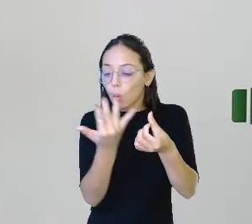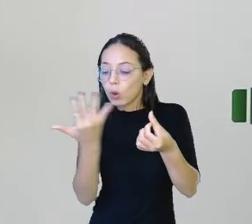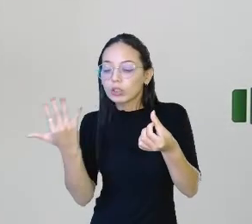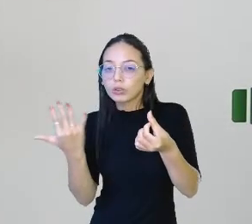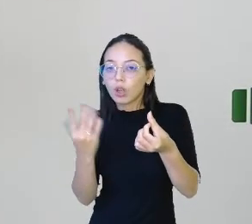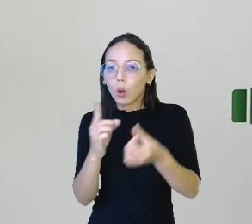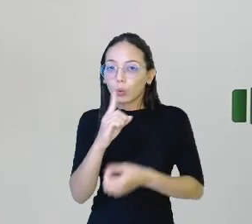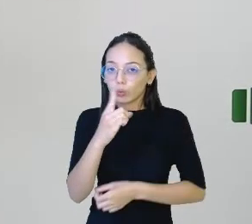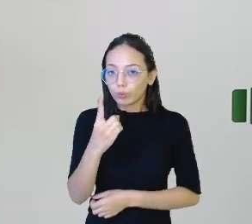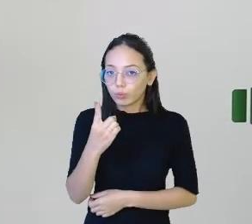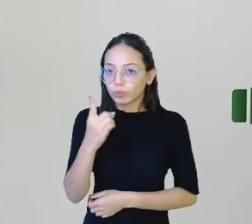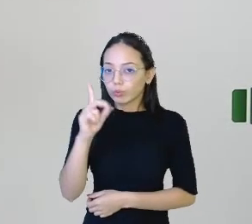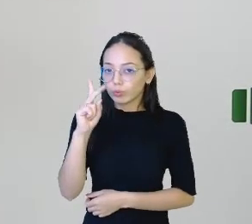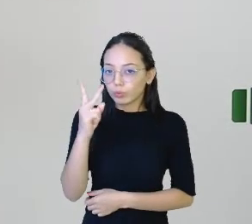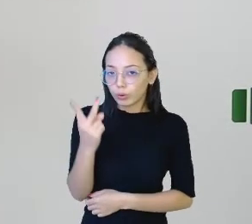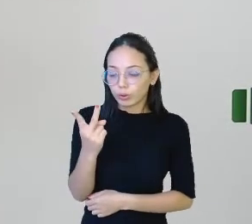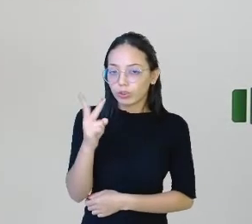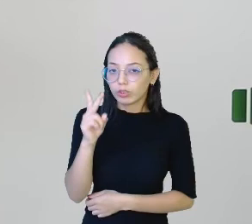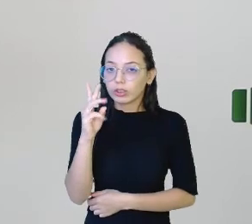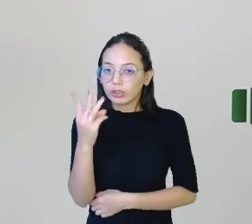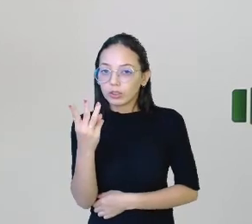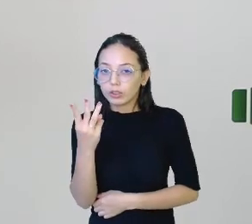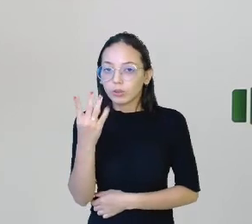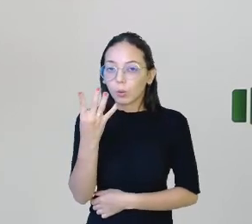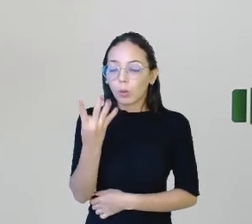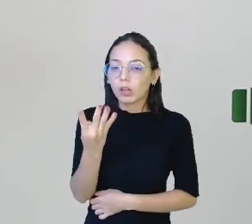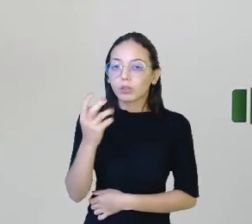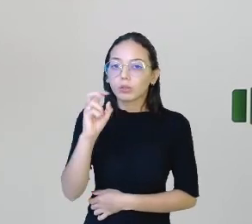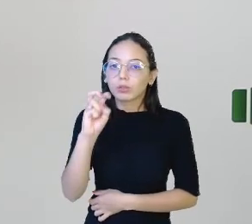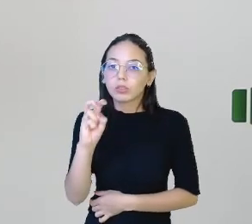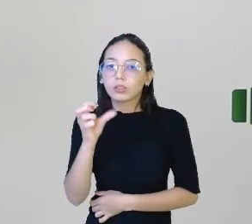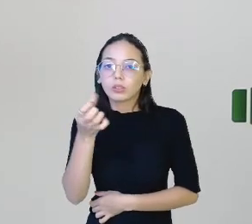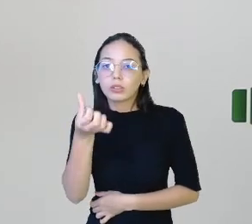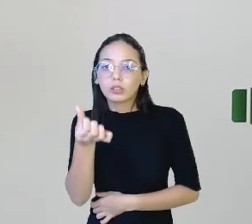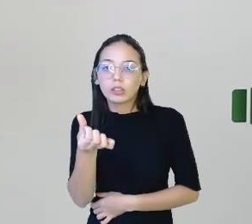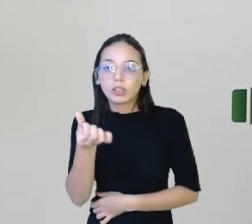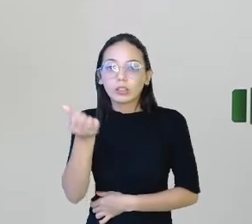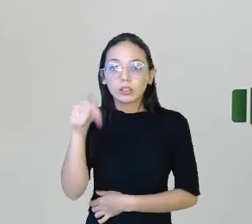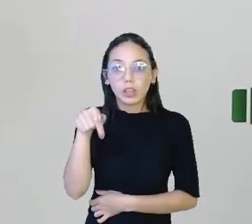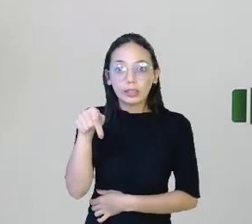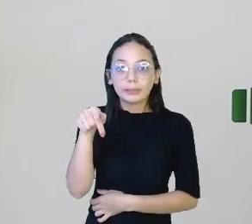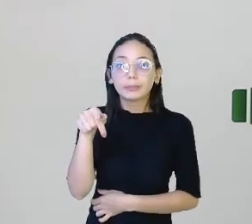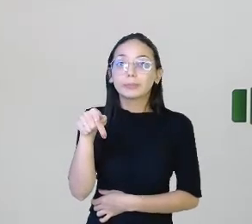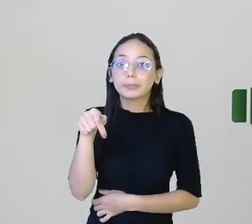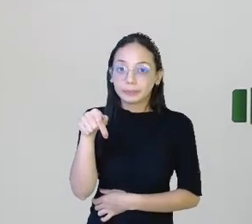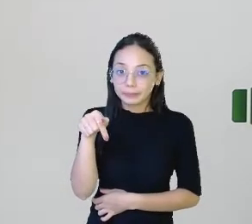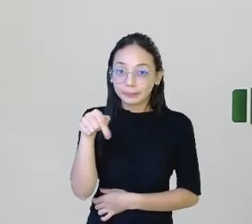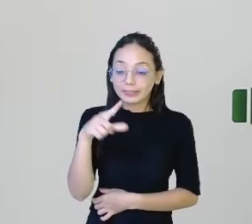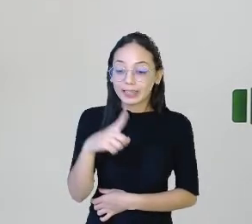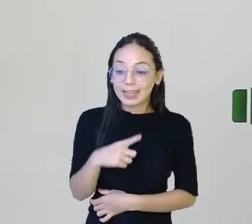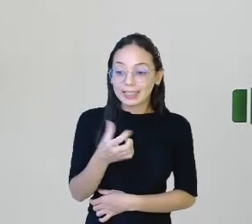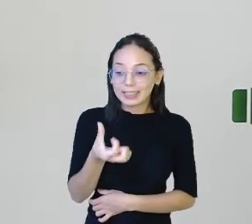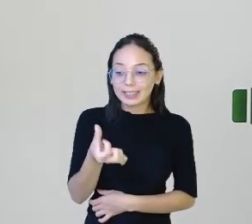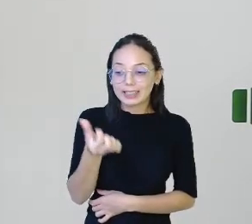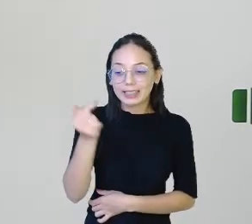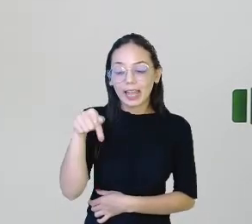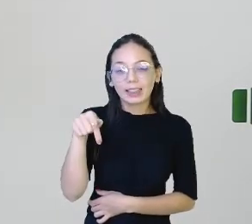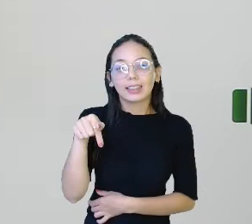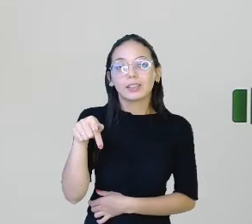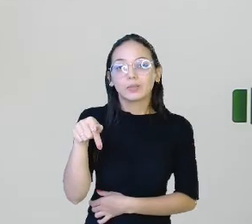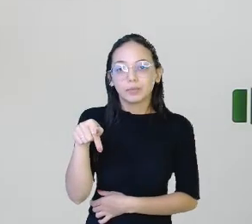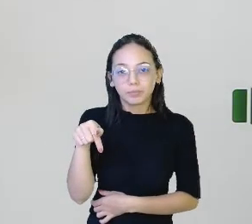vou ter 1, 2, 3, 4, 5, 6, 7. Eu tenho